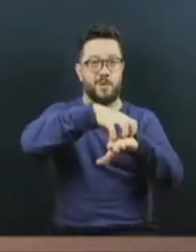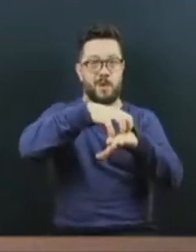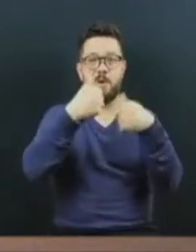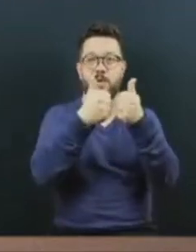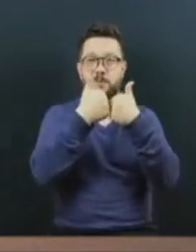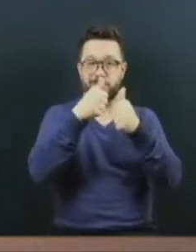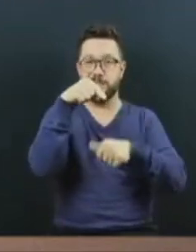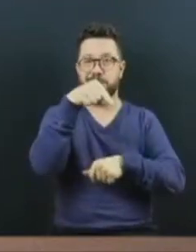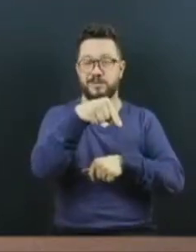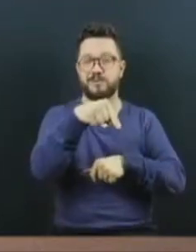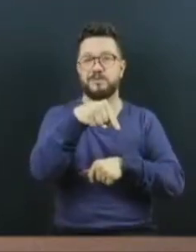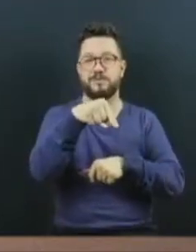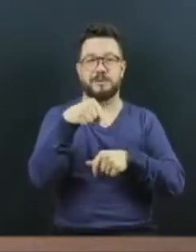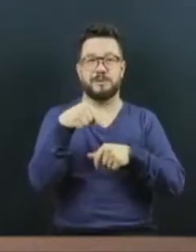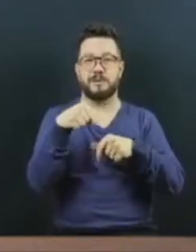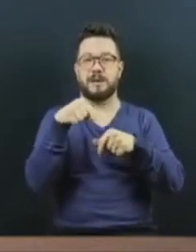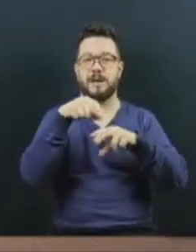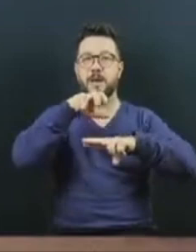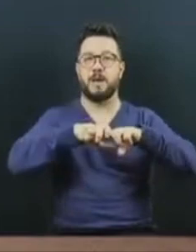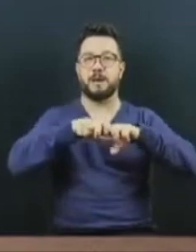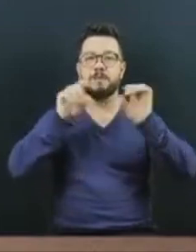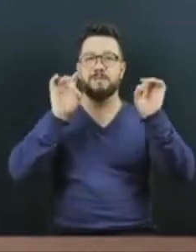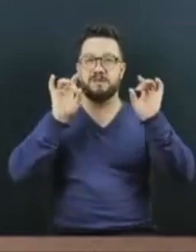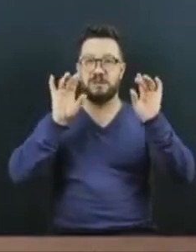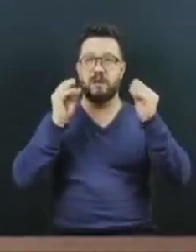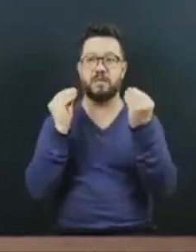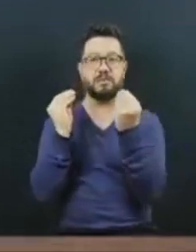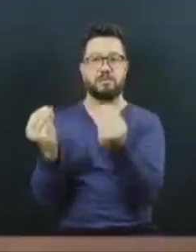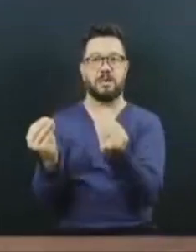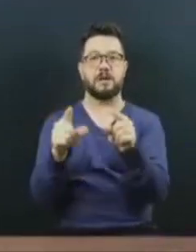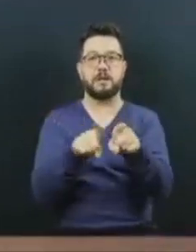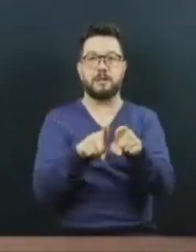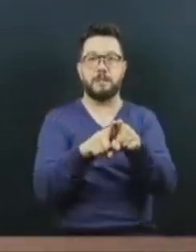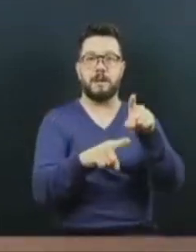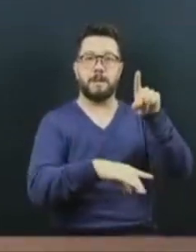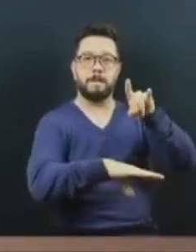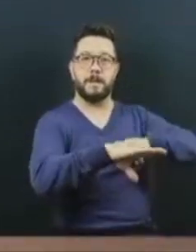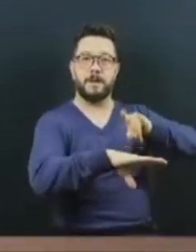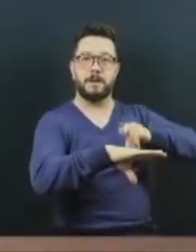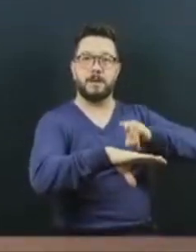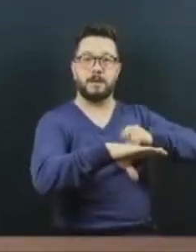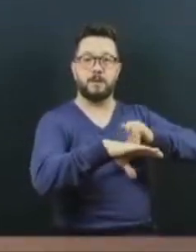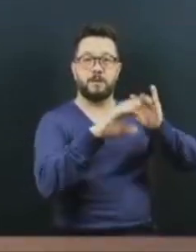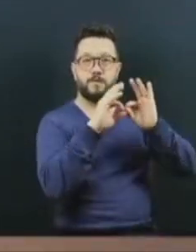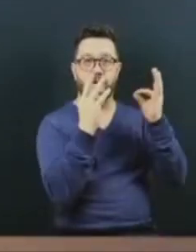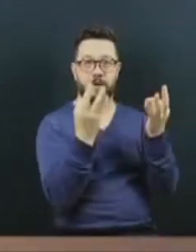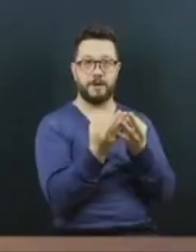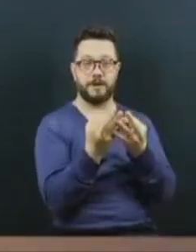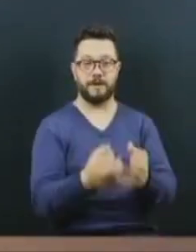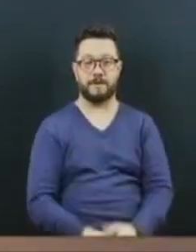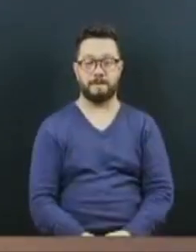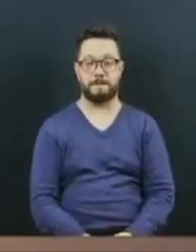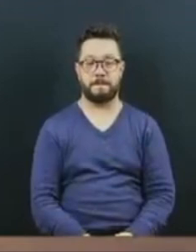espaços preferenciais para embarque e chequim e em banheiros famílias caso o ento disponha desta modalidade